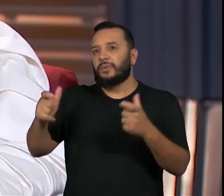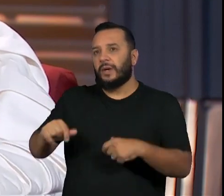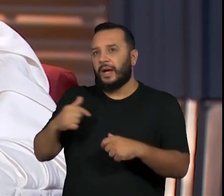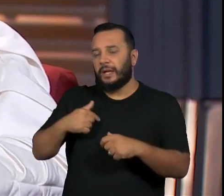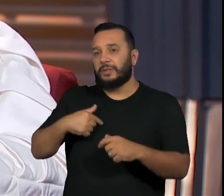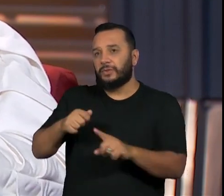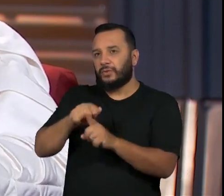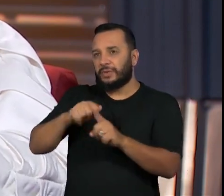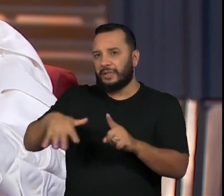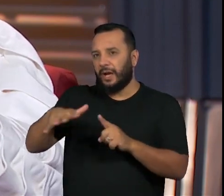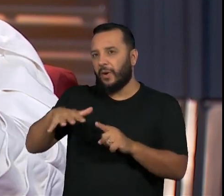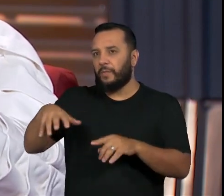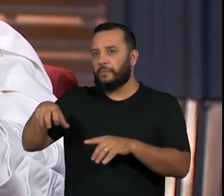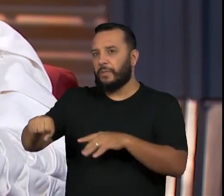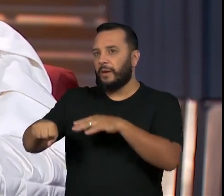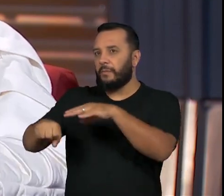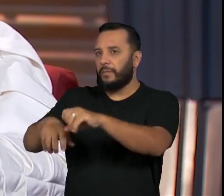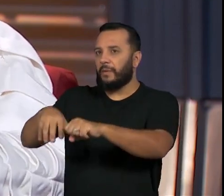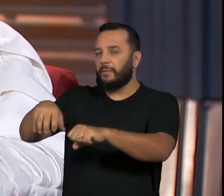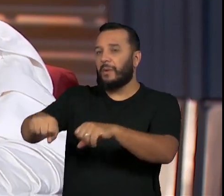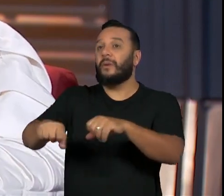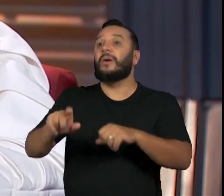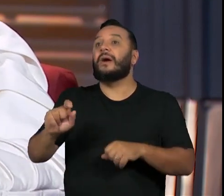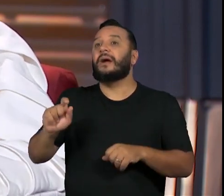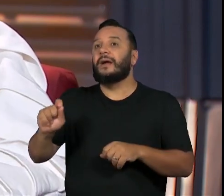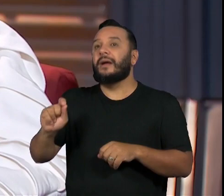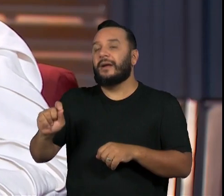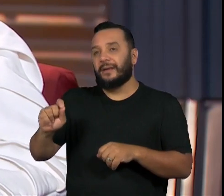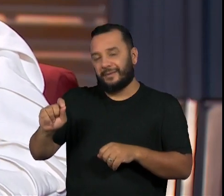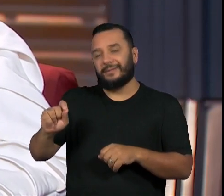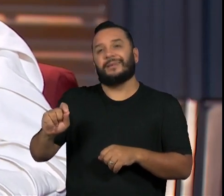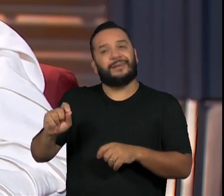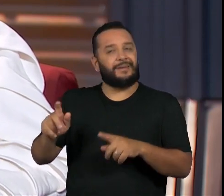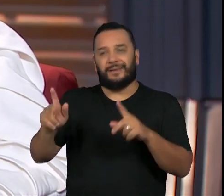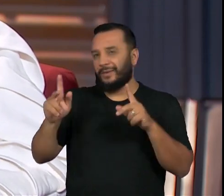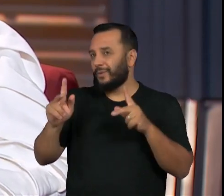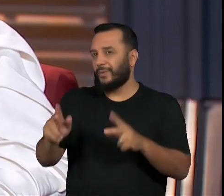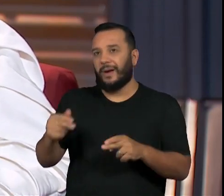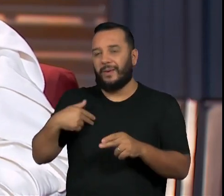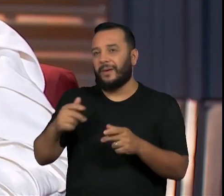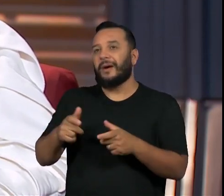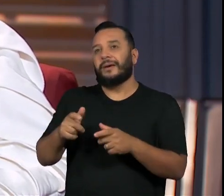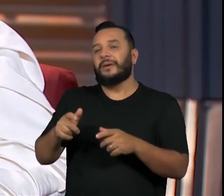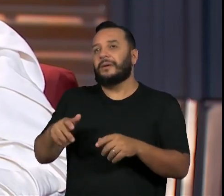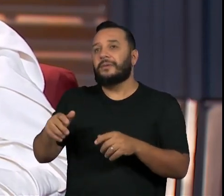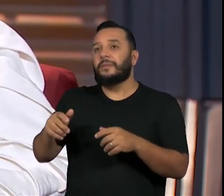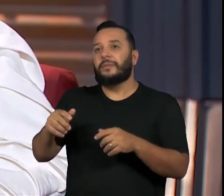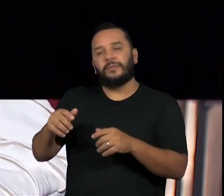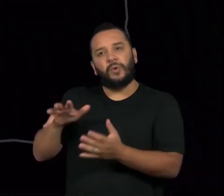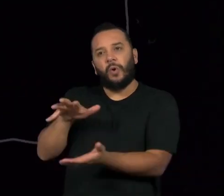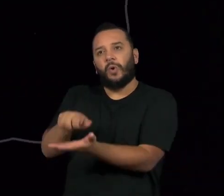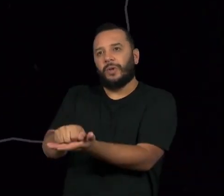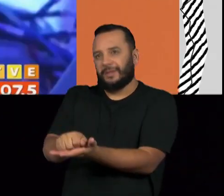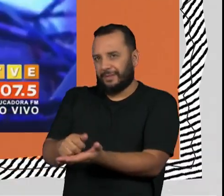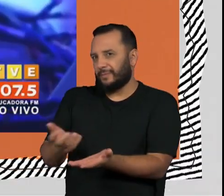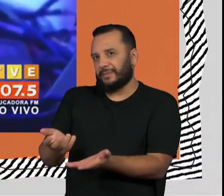lugares sociais continuam exatamente como a mesma pirâmide social da